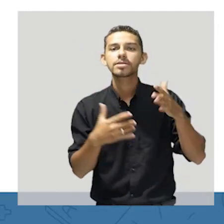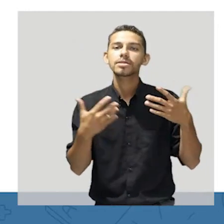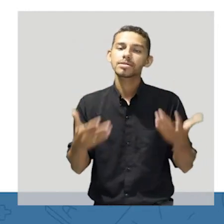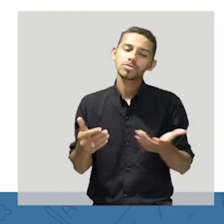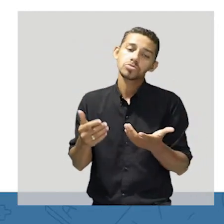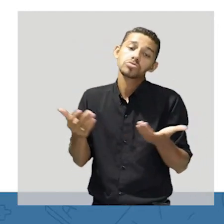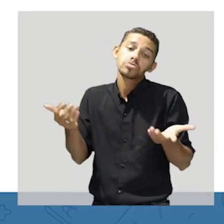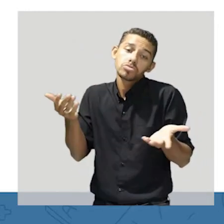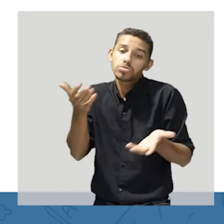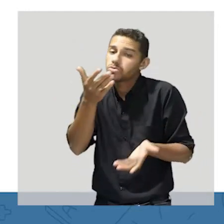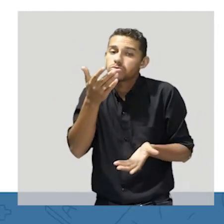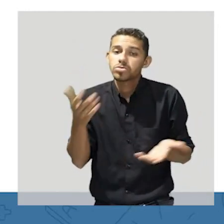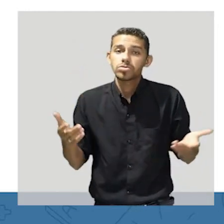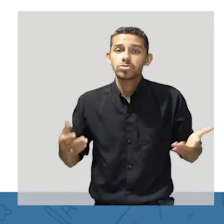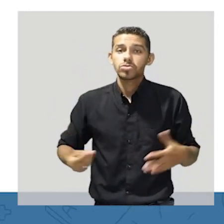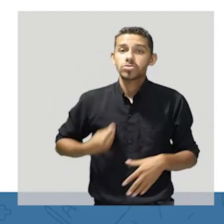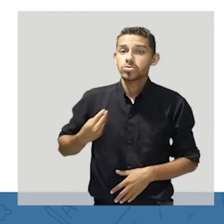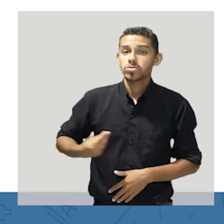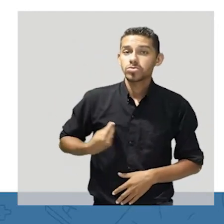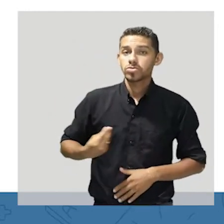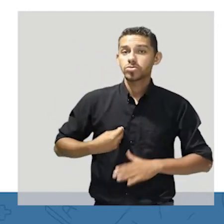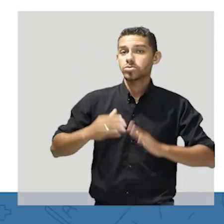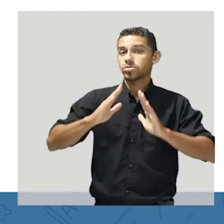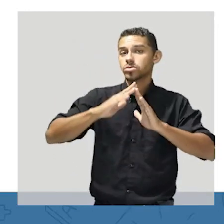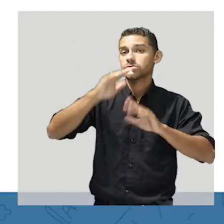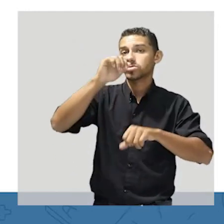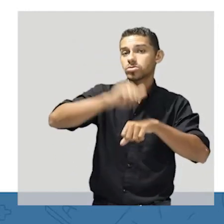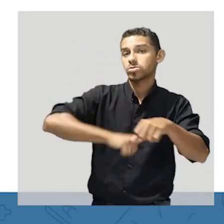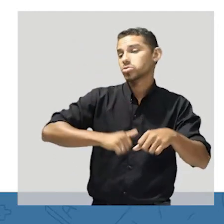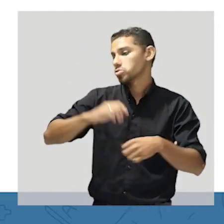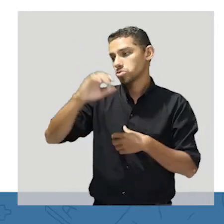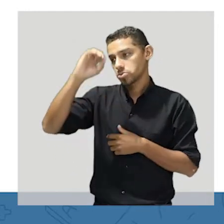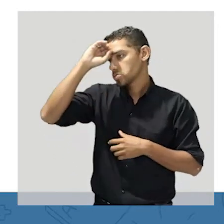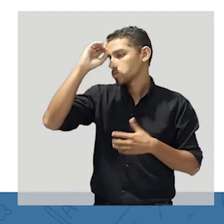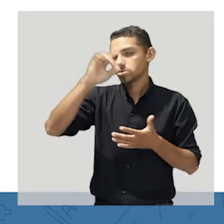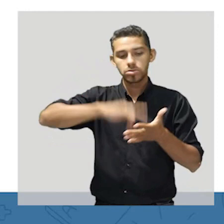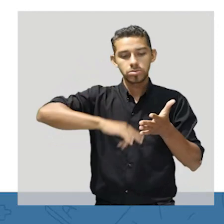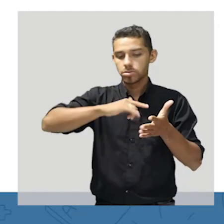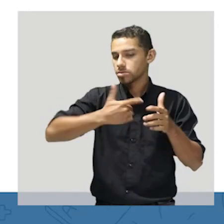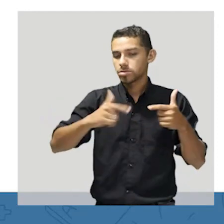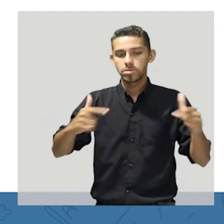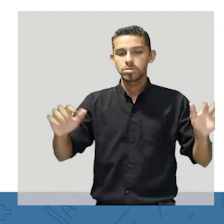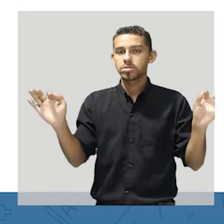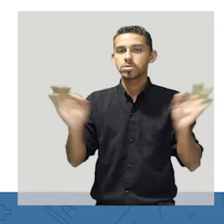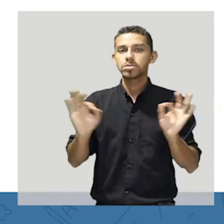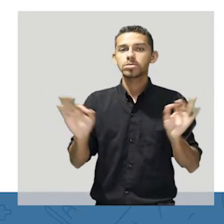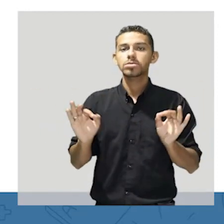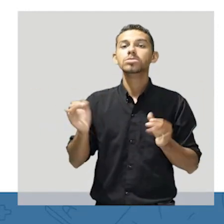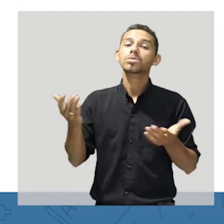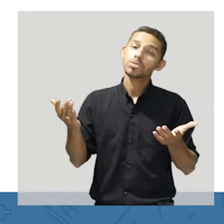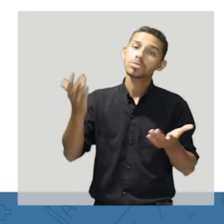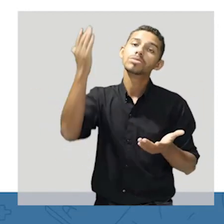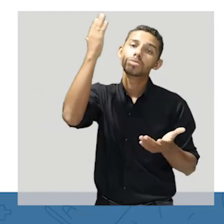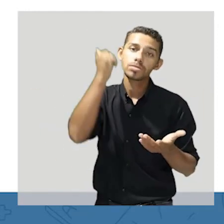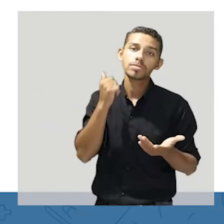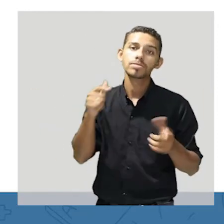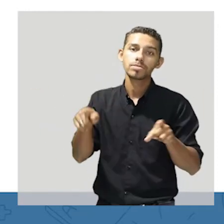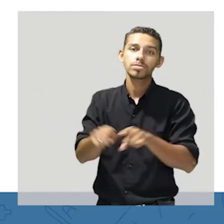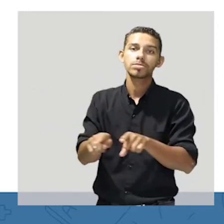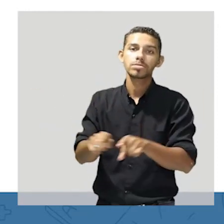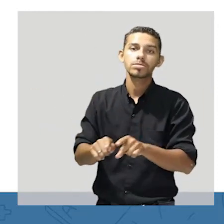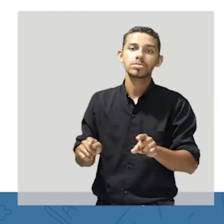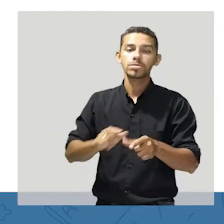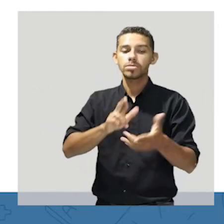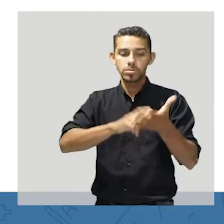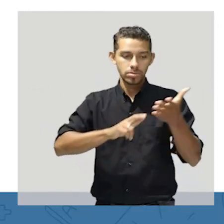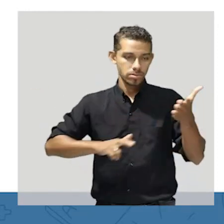ela por morar na periferia de repente ela não tem nem documentos né sabe que muitos já caiu até um